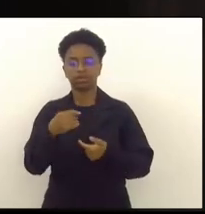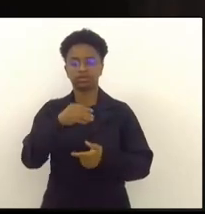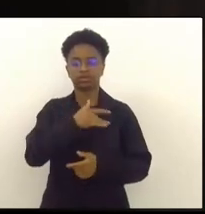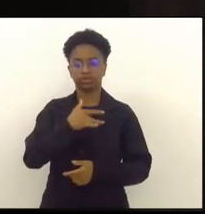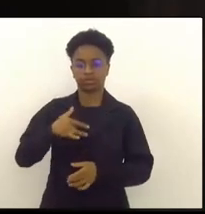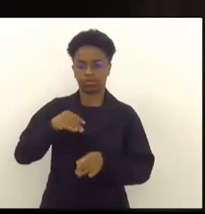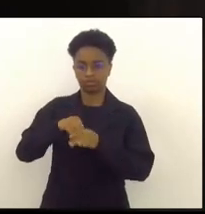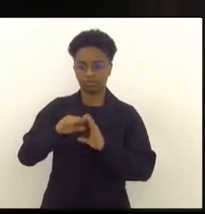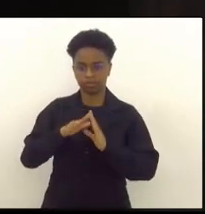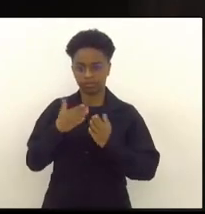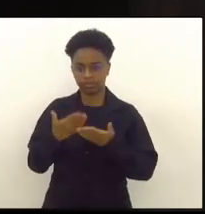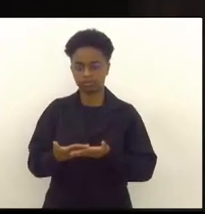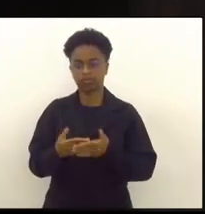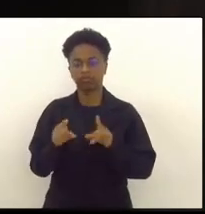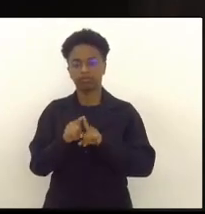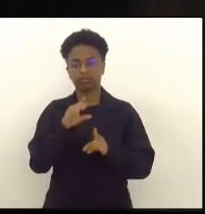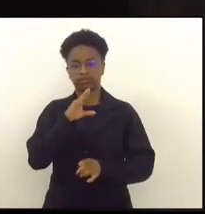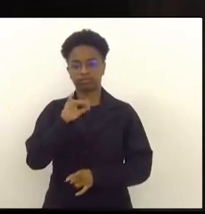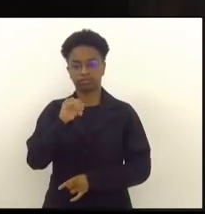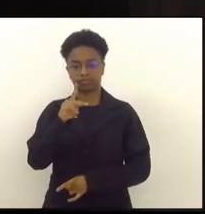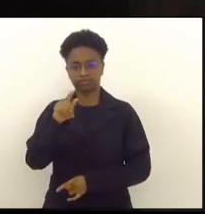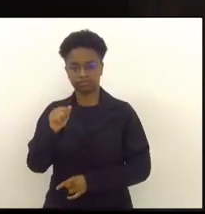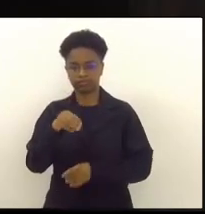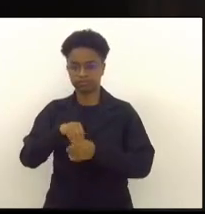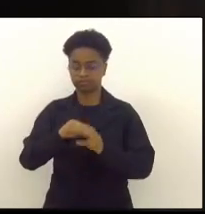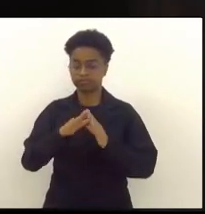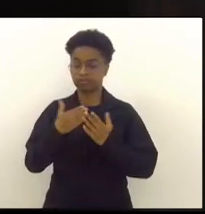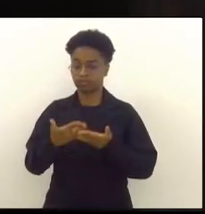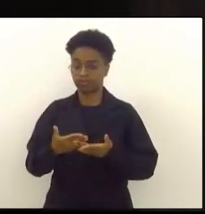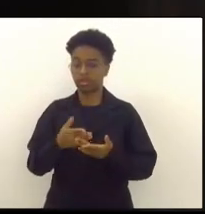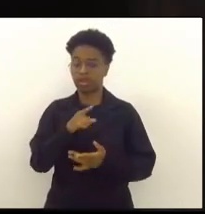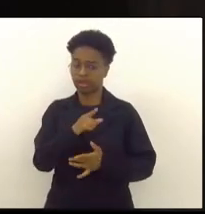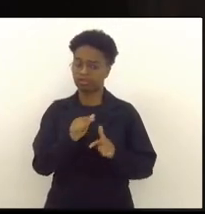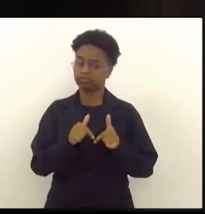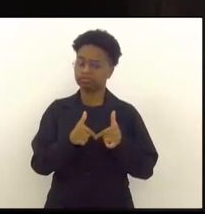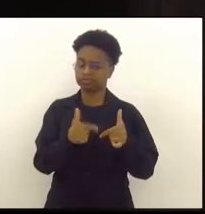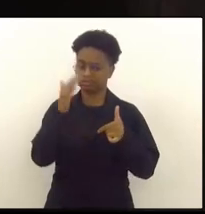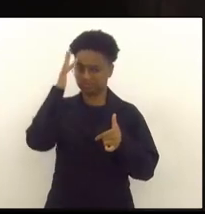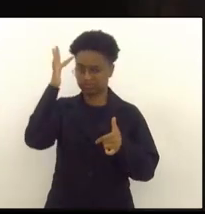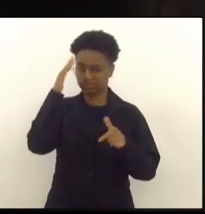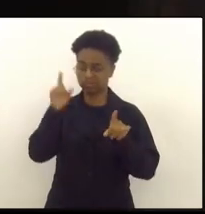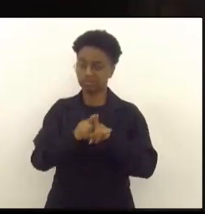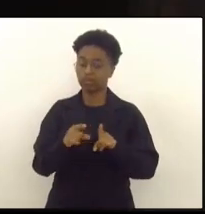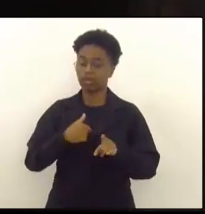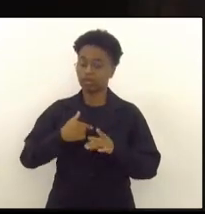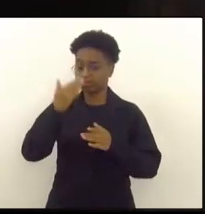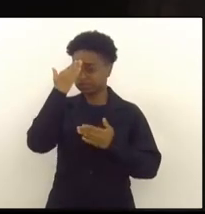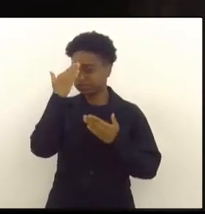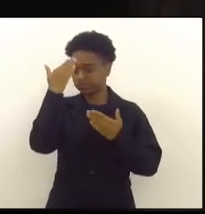escola, a CIPA na escola, no coração. E eu só tenho que agradecer.